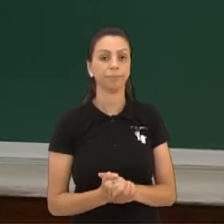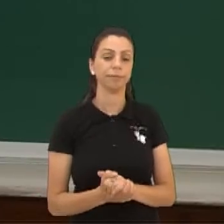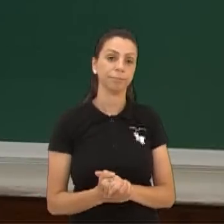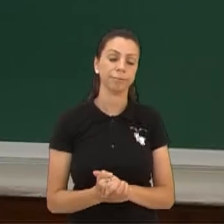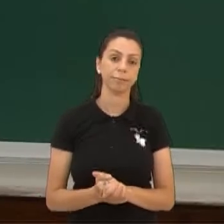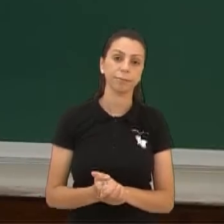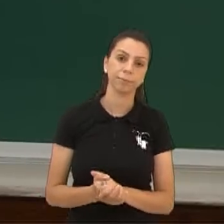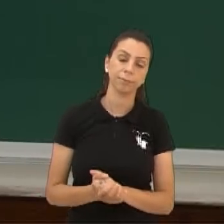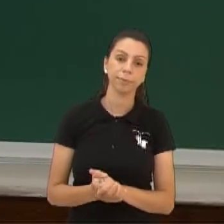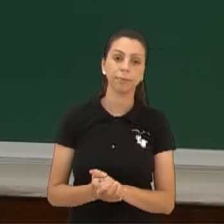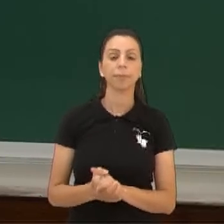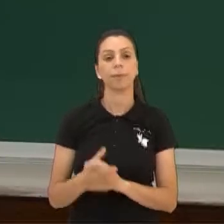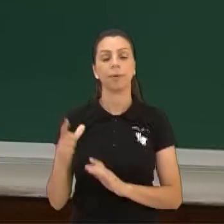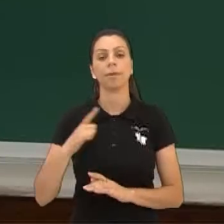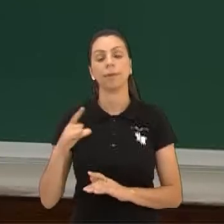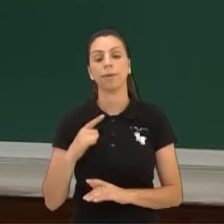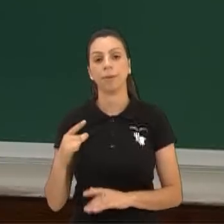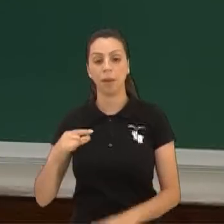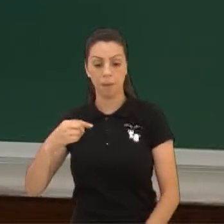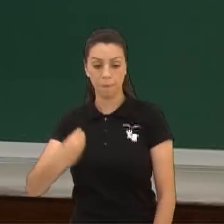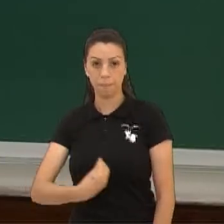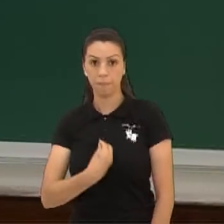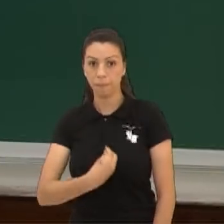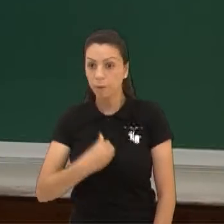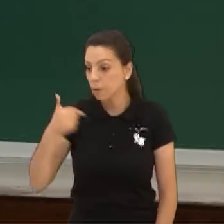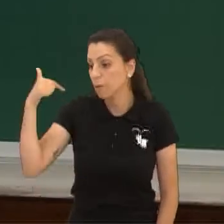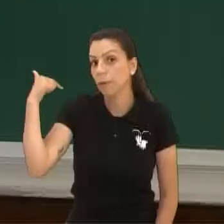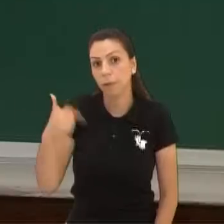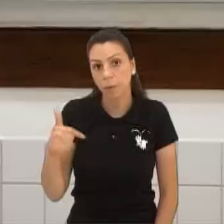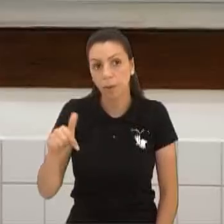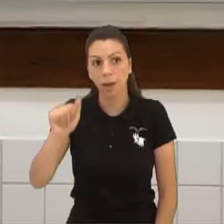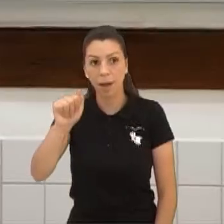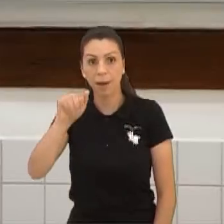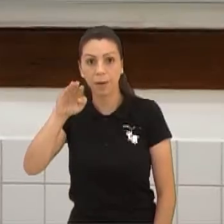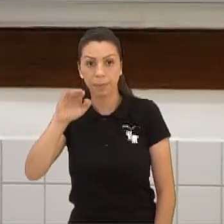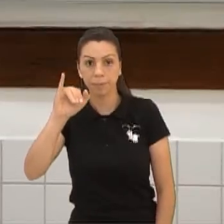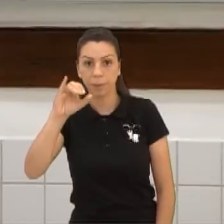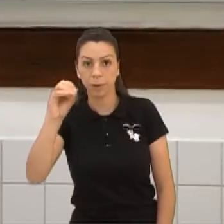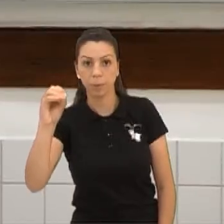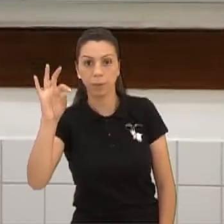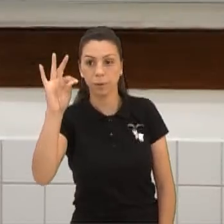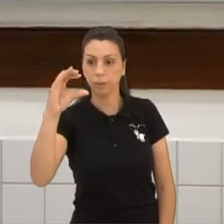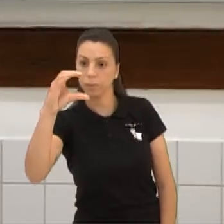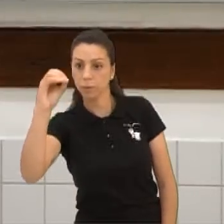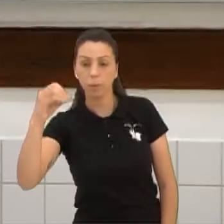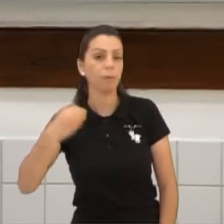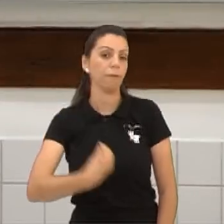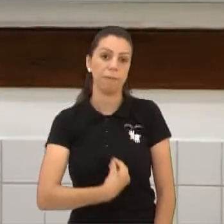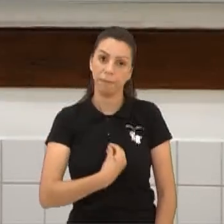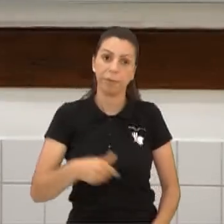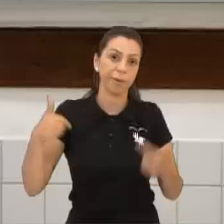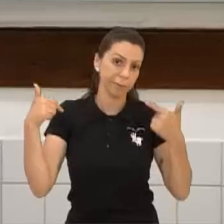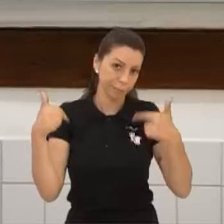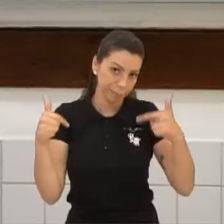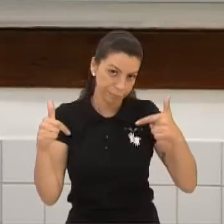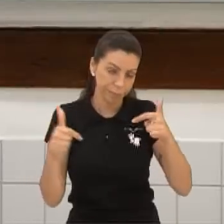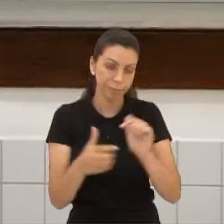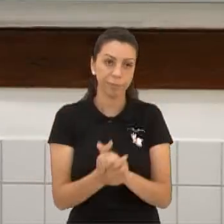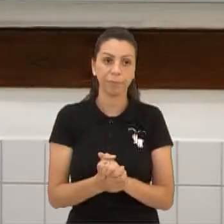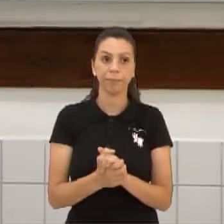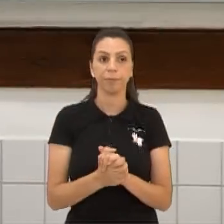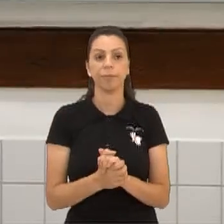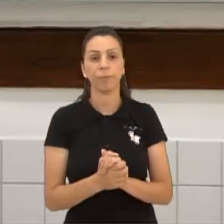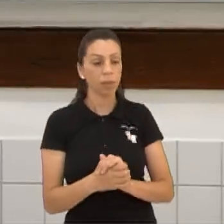os agentes, os organismos não vivos. Então, olha lá, ó. O meio biótico